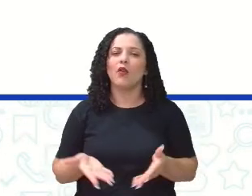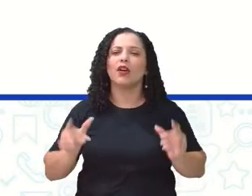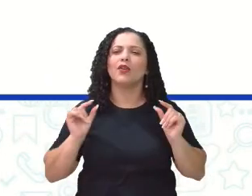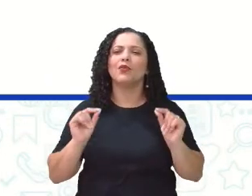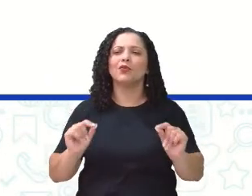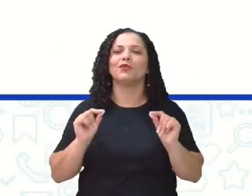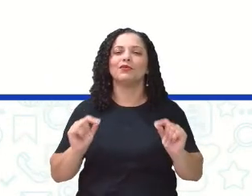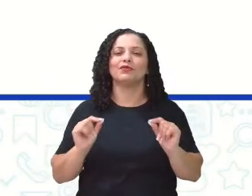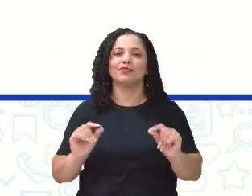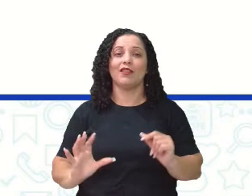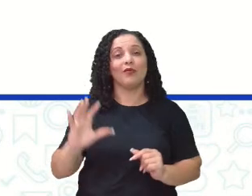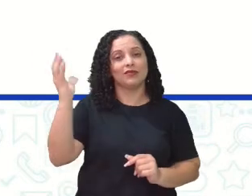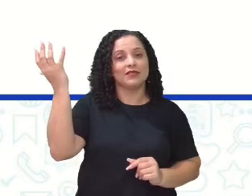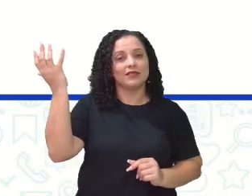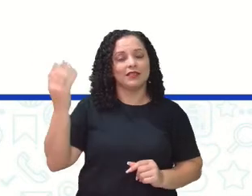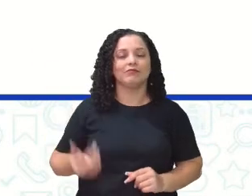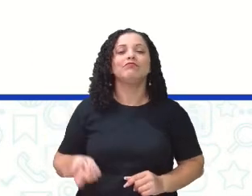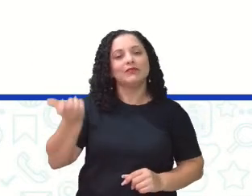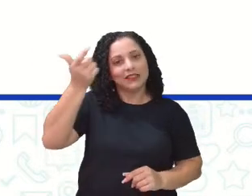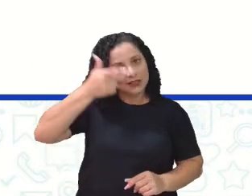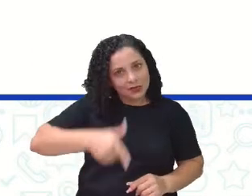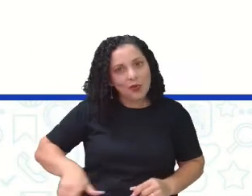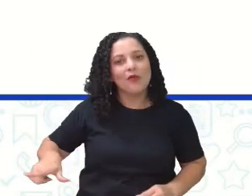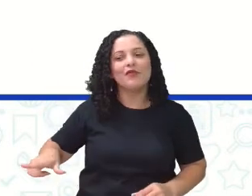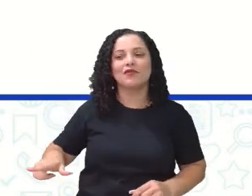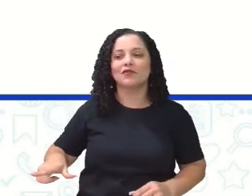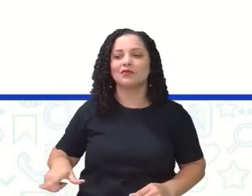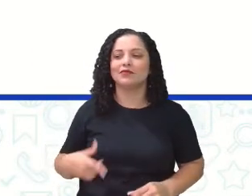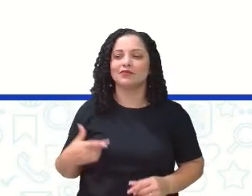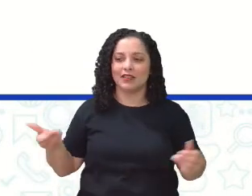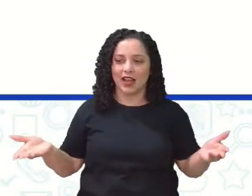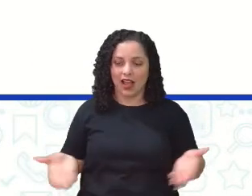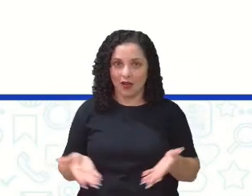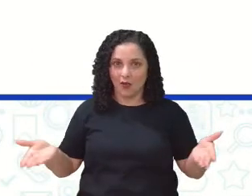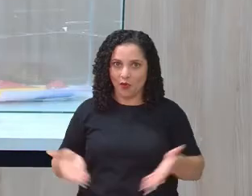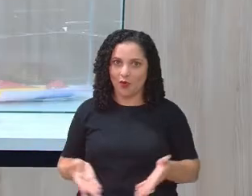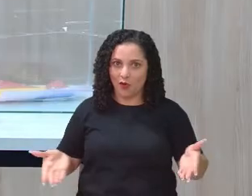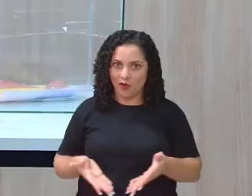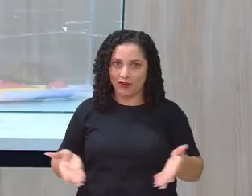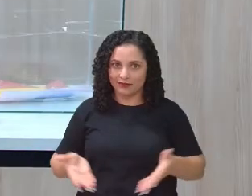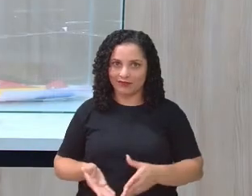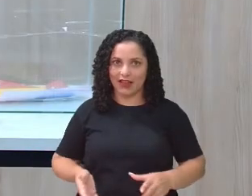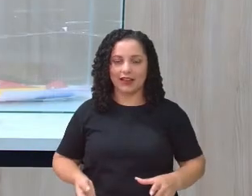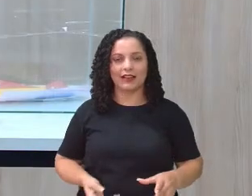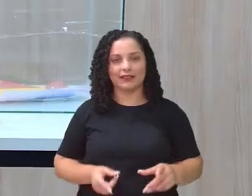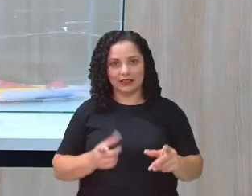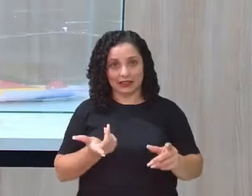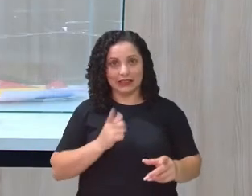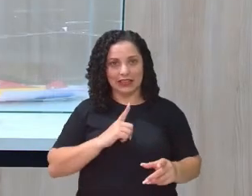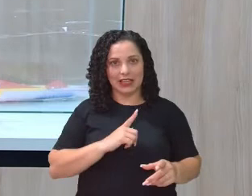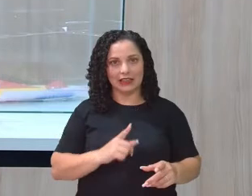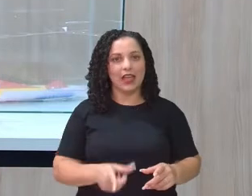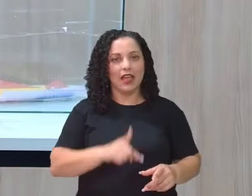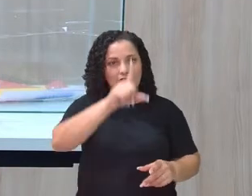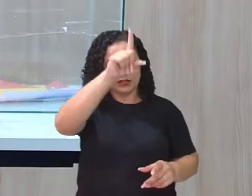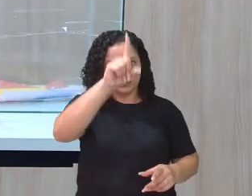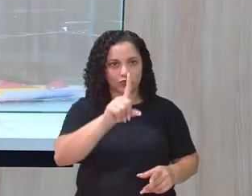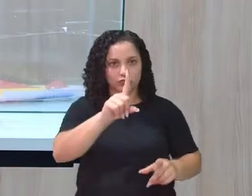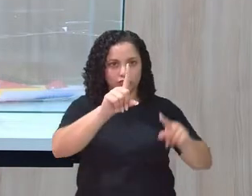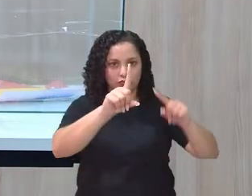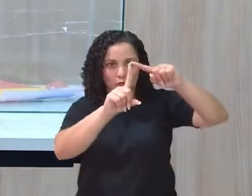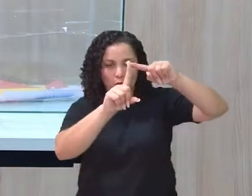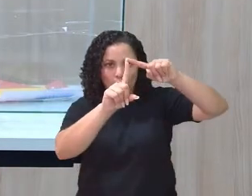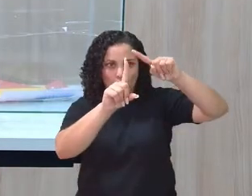Vou fazer novamente o mesmo passo. Vou pegar uma semicircunferência dessa e vou dividir ela